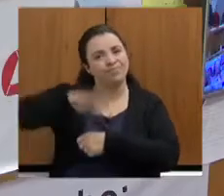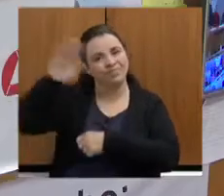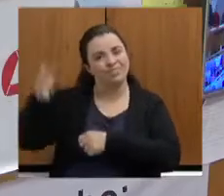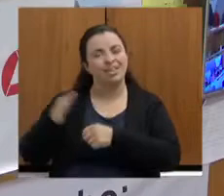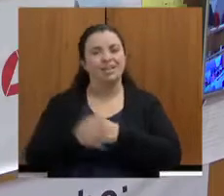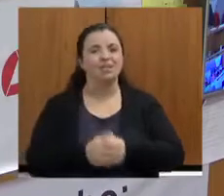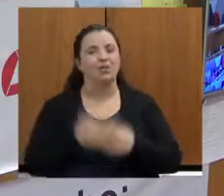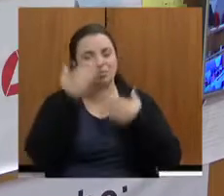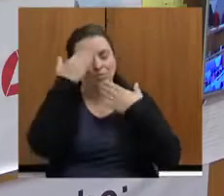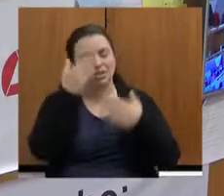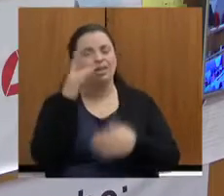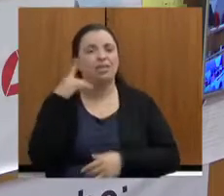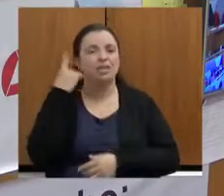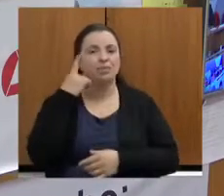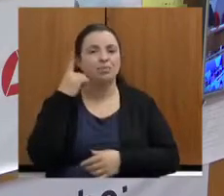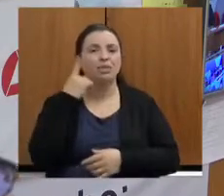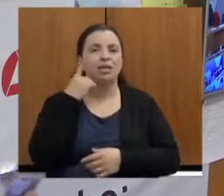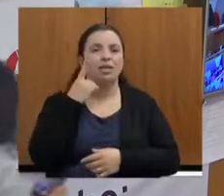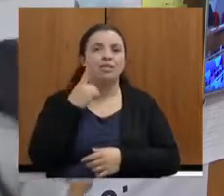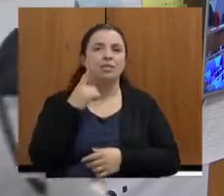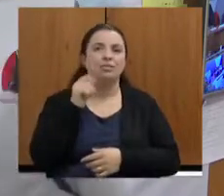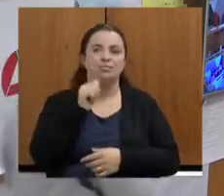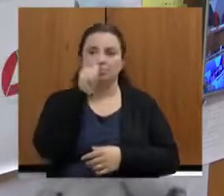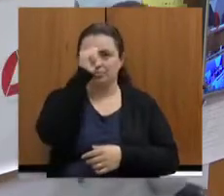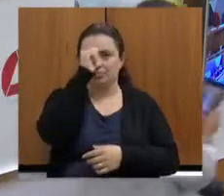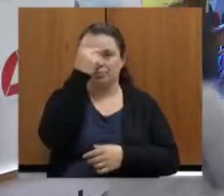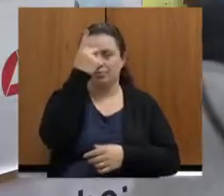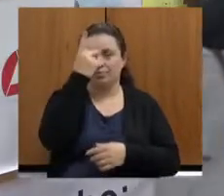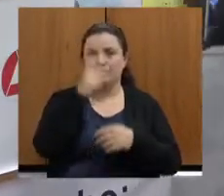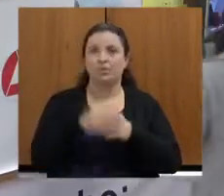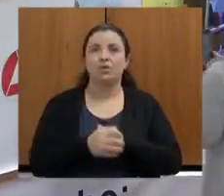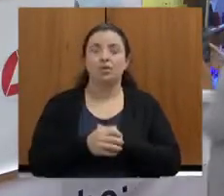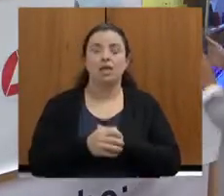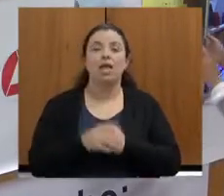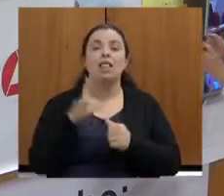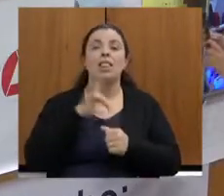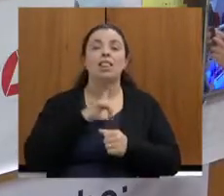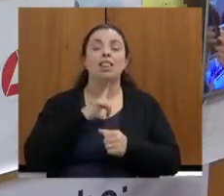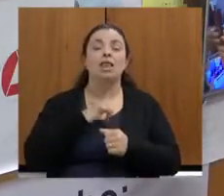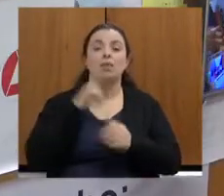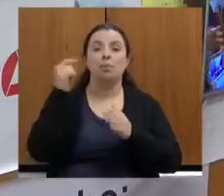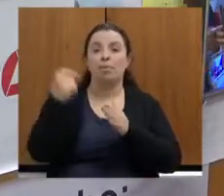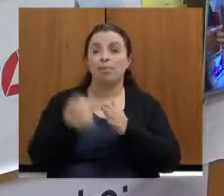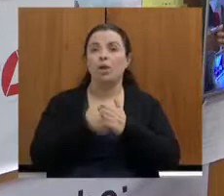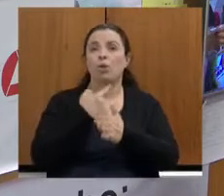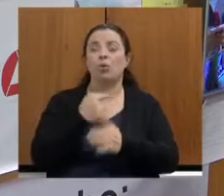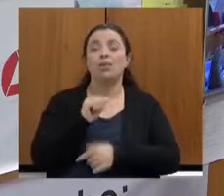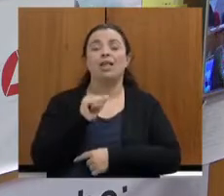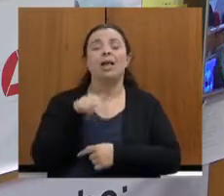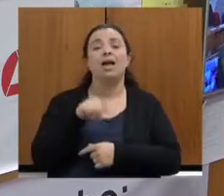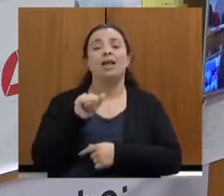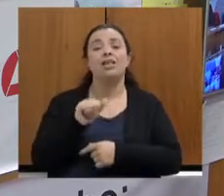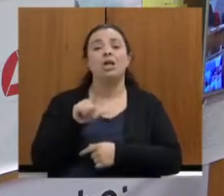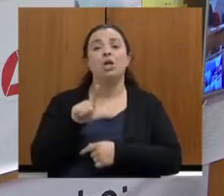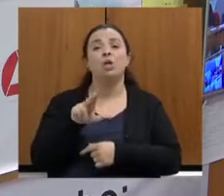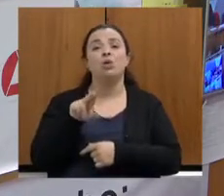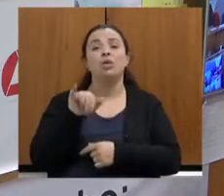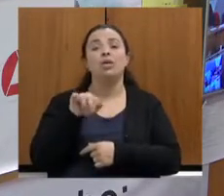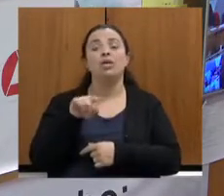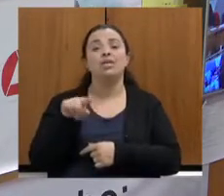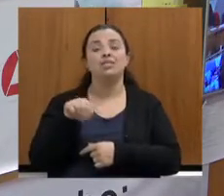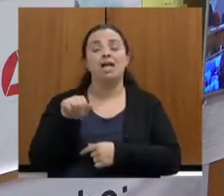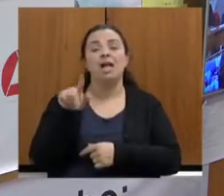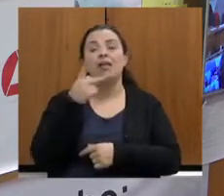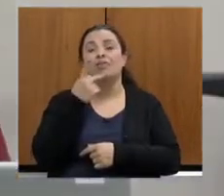obrigada a deputada Ana Paula chegou aqui uma pergunta da Ana Luiza que ela gostaria de saber se caso não